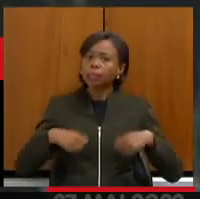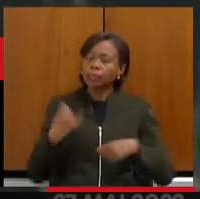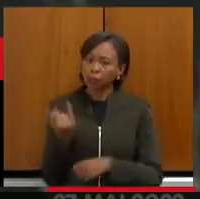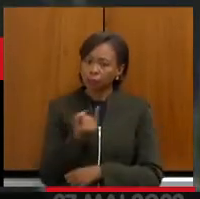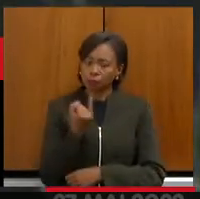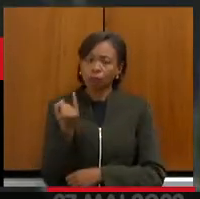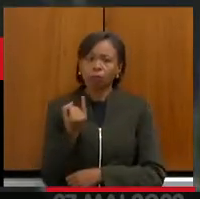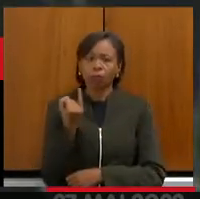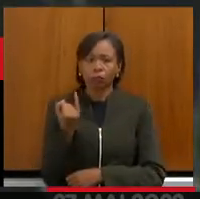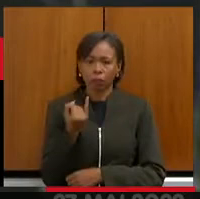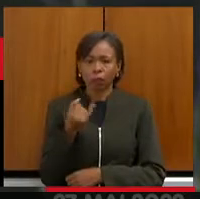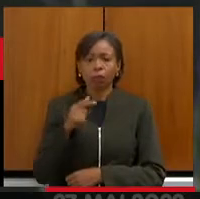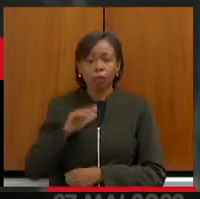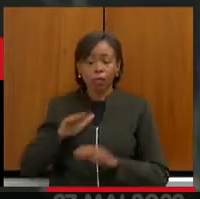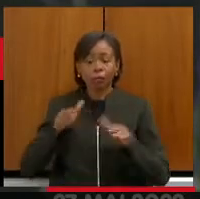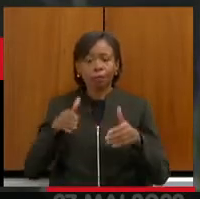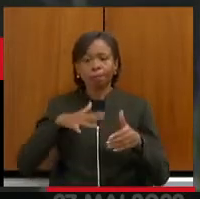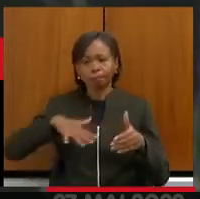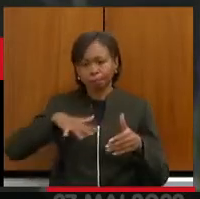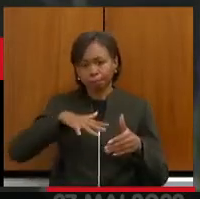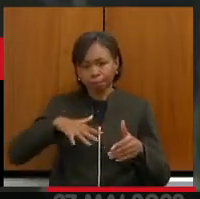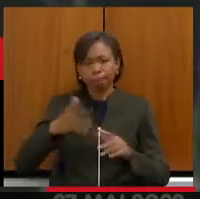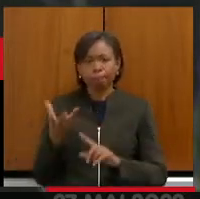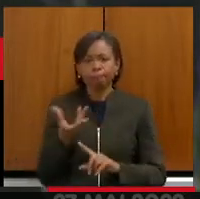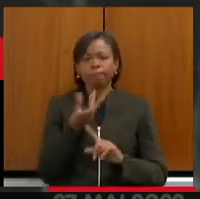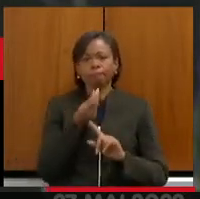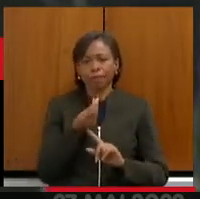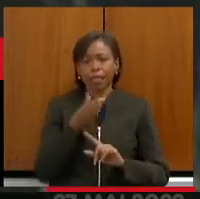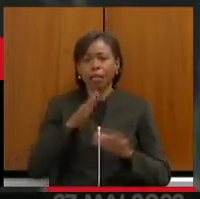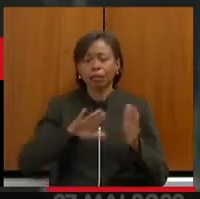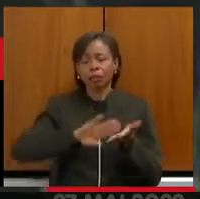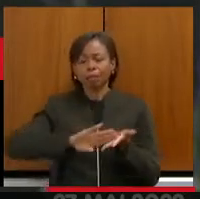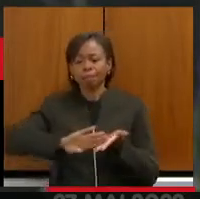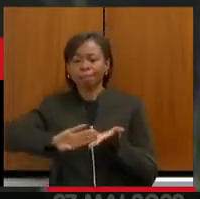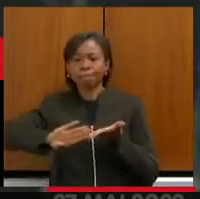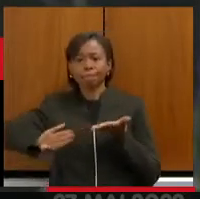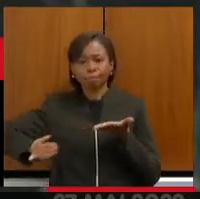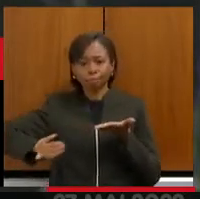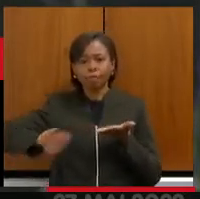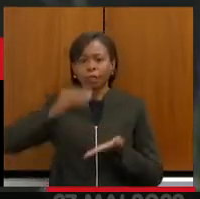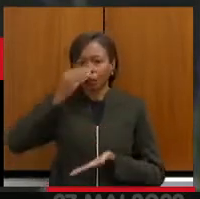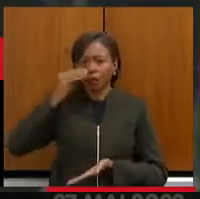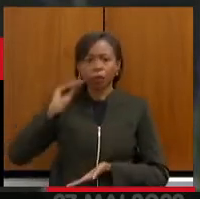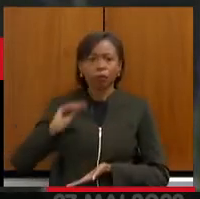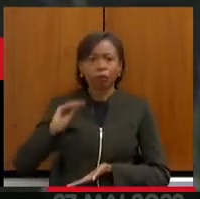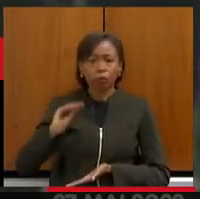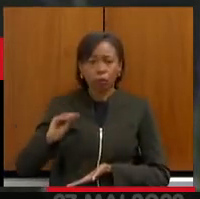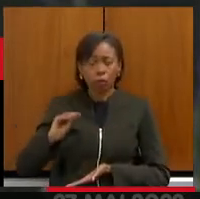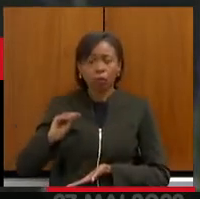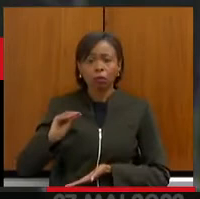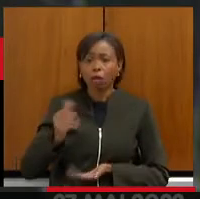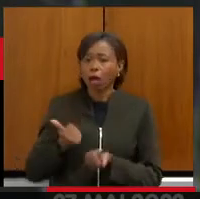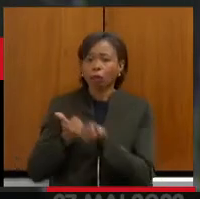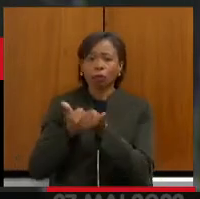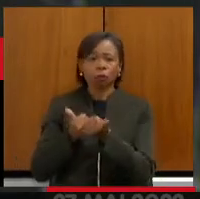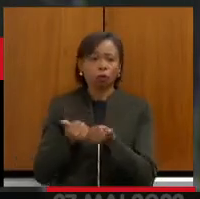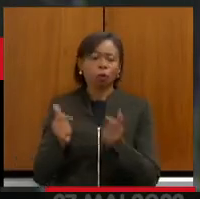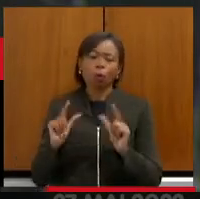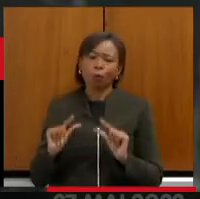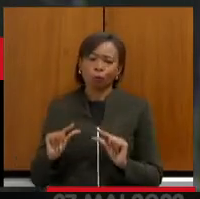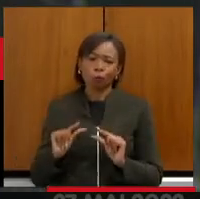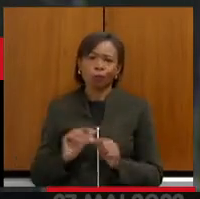necessários para esse público que muitas vezes é marginalizado banalizado e pouco favorecido